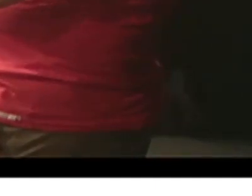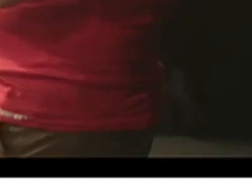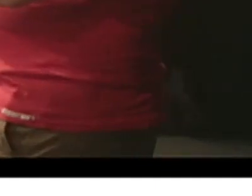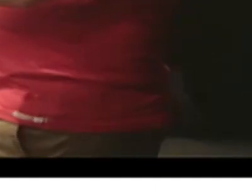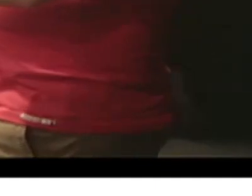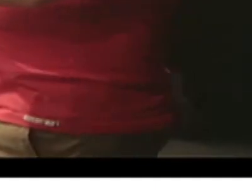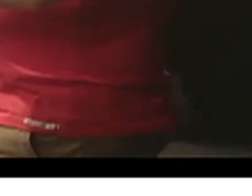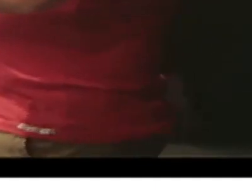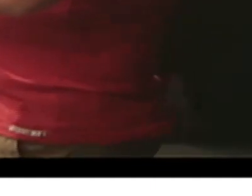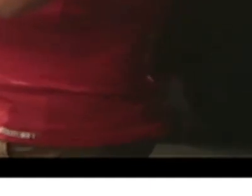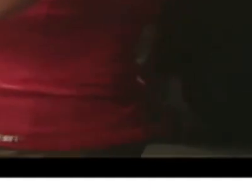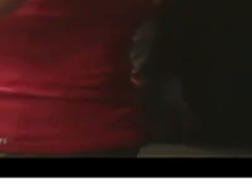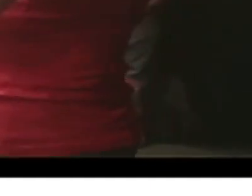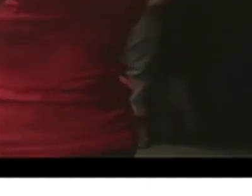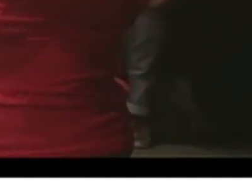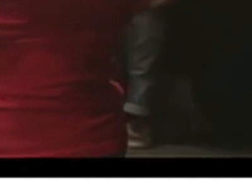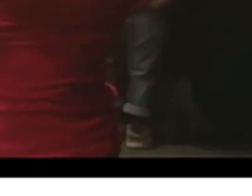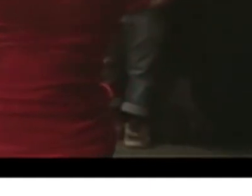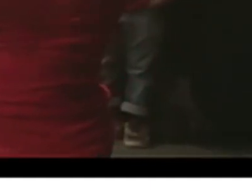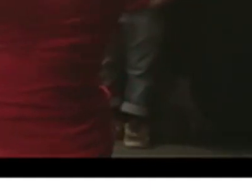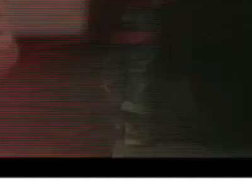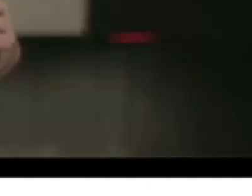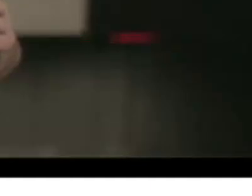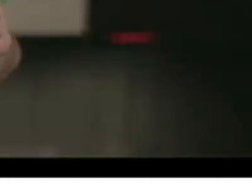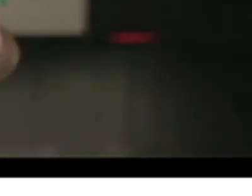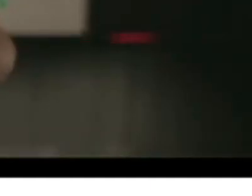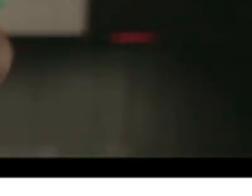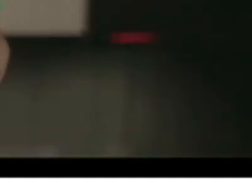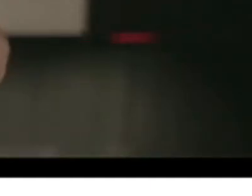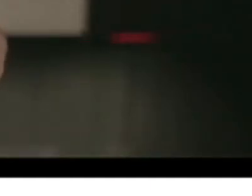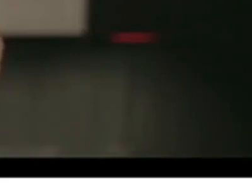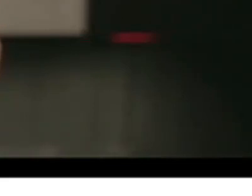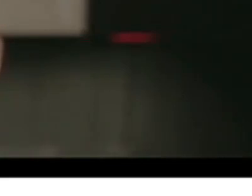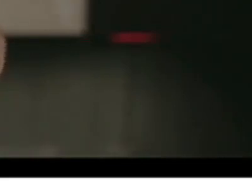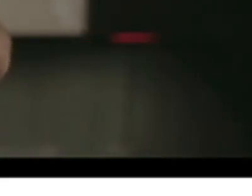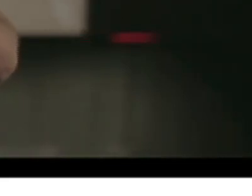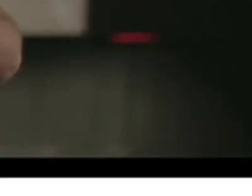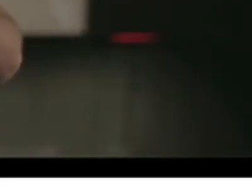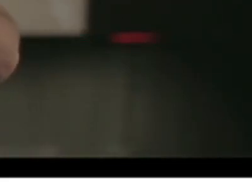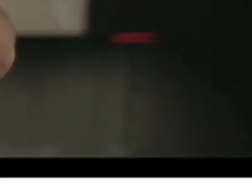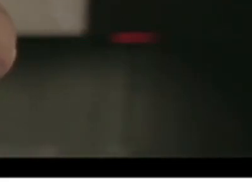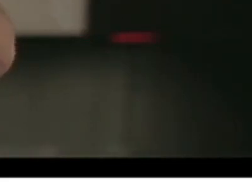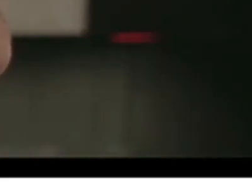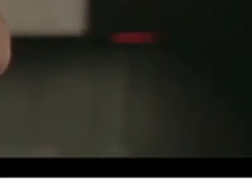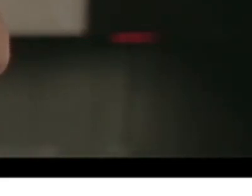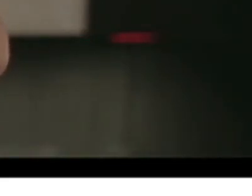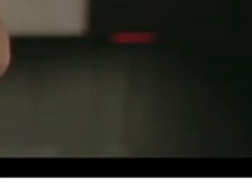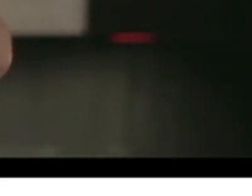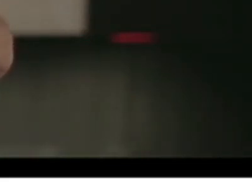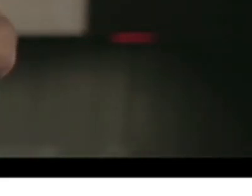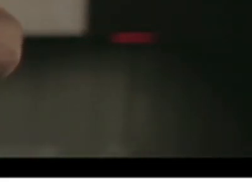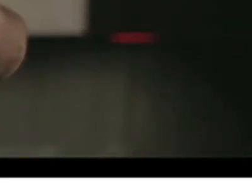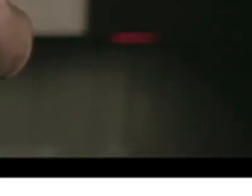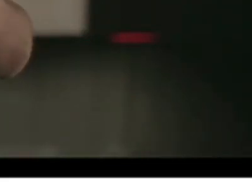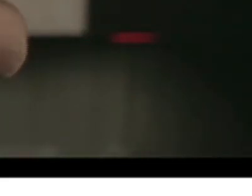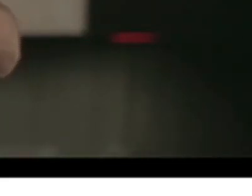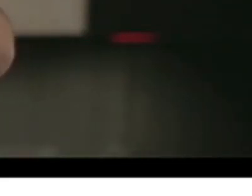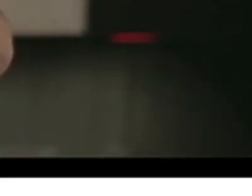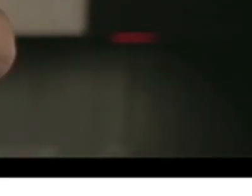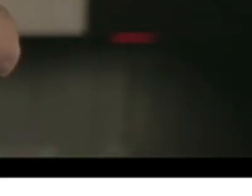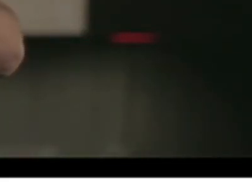se projetar para uma outra experiência em que a gente reflete sobre nós mesmos,